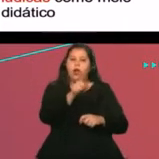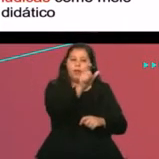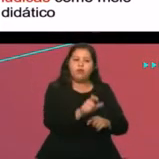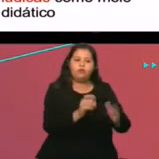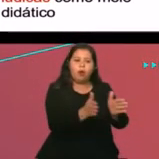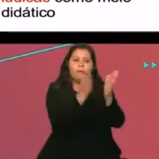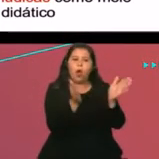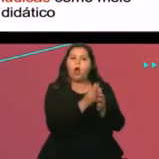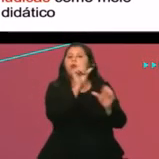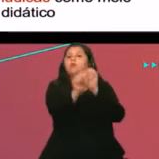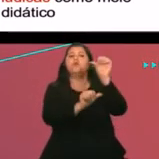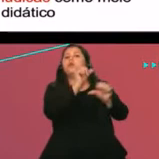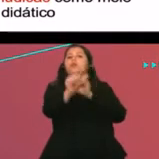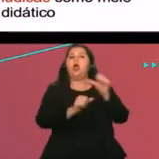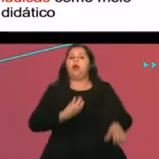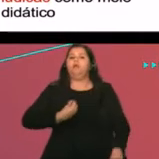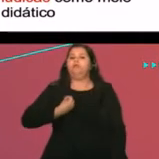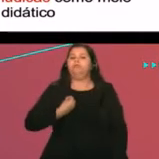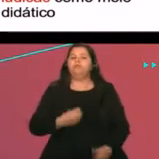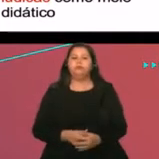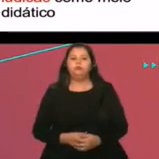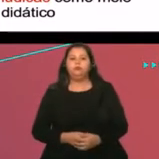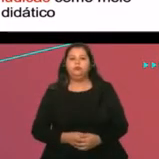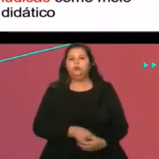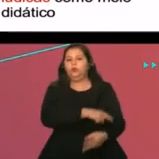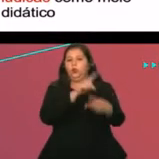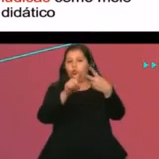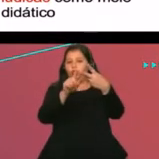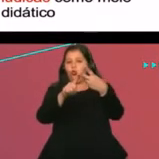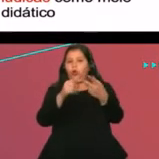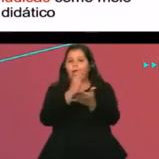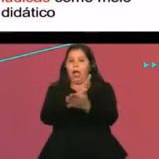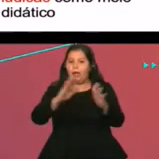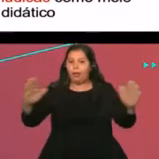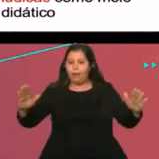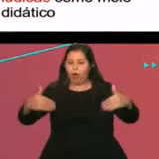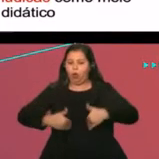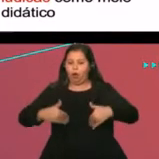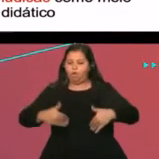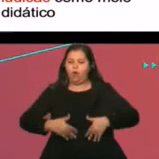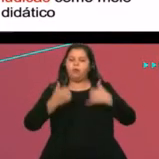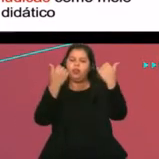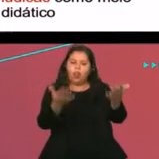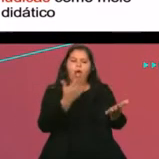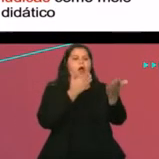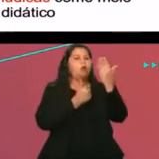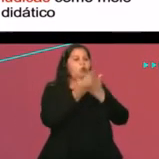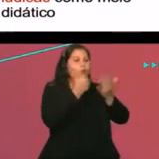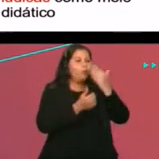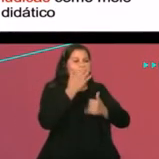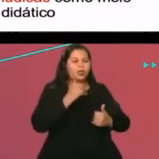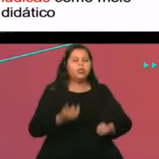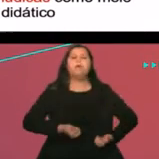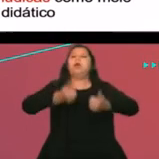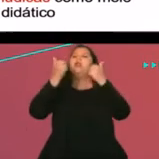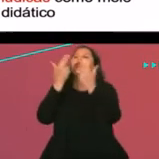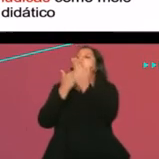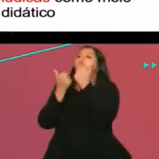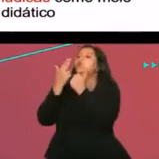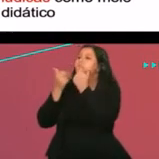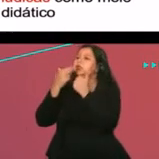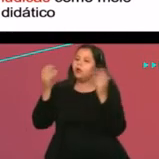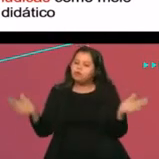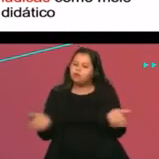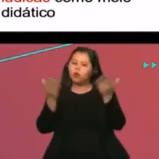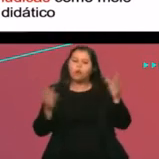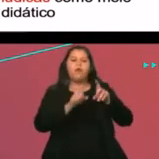pobreza o dois acabar com a fome alcançar a segurança alimentar melhorar a nutrição e